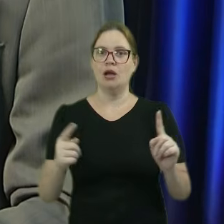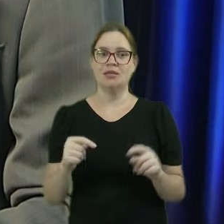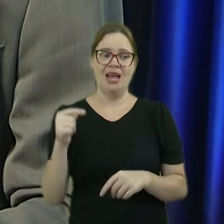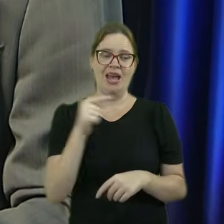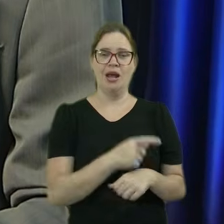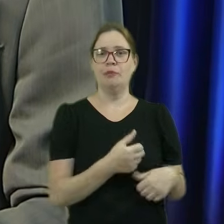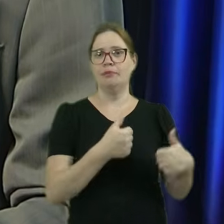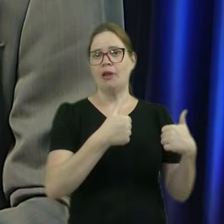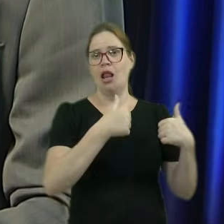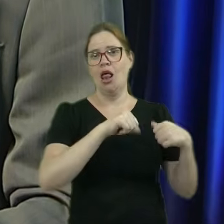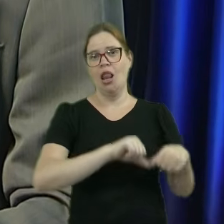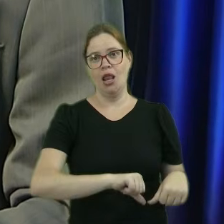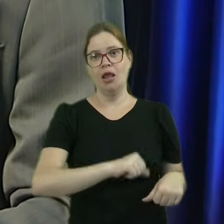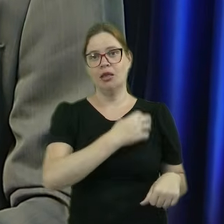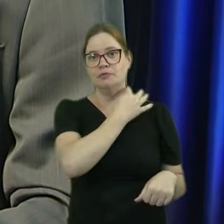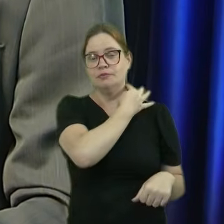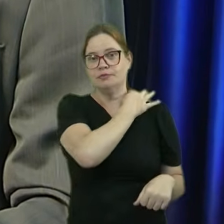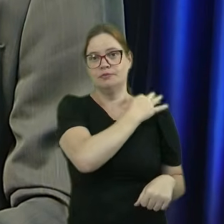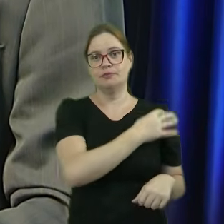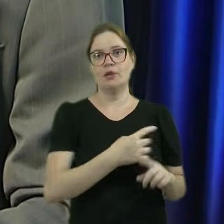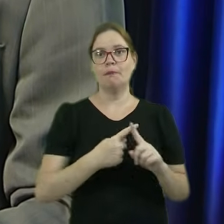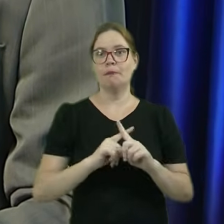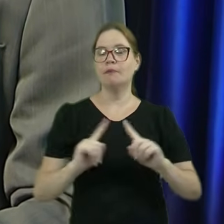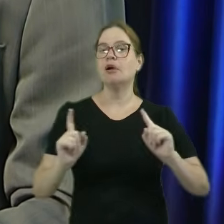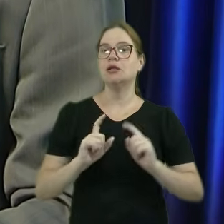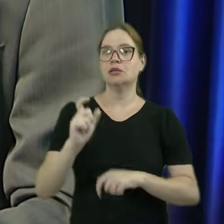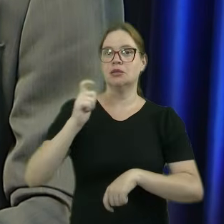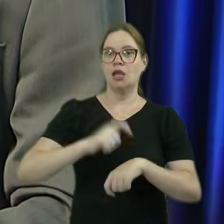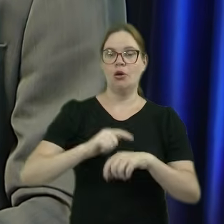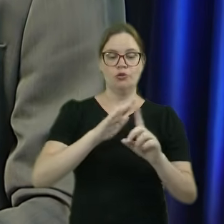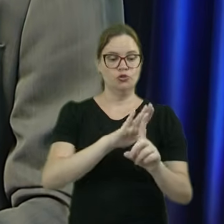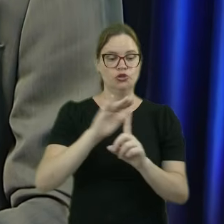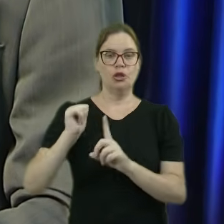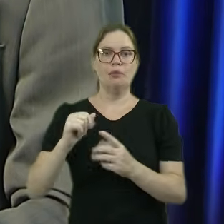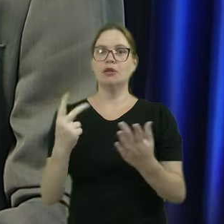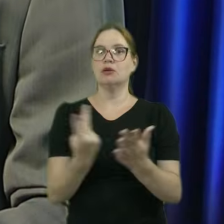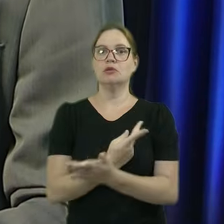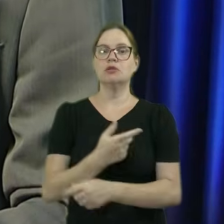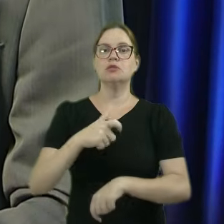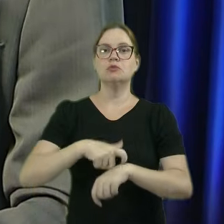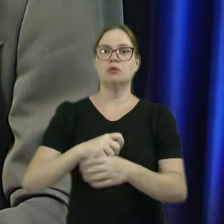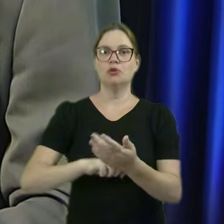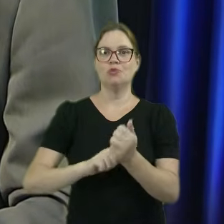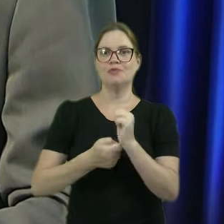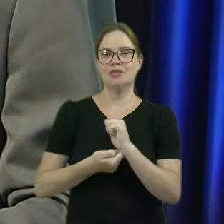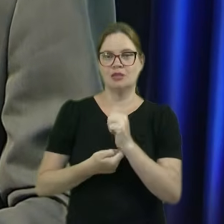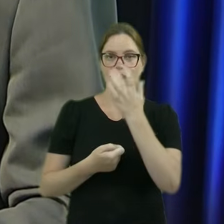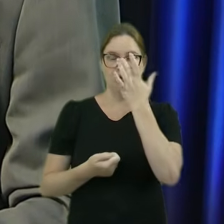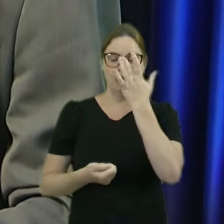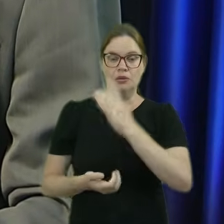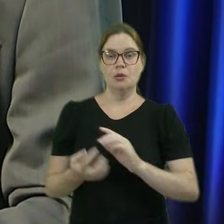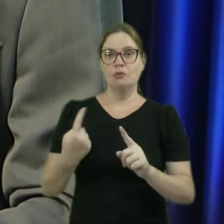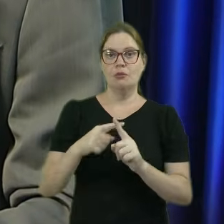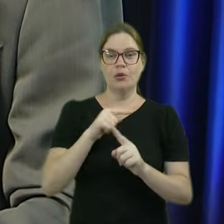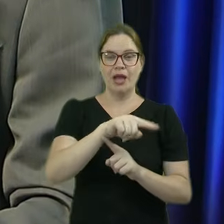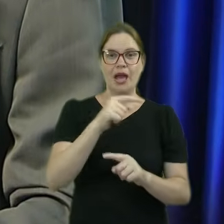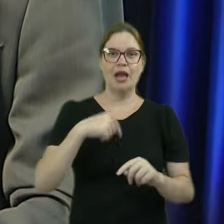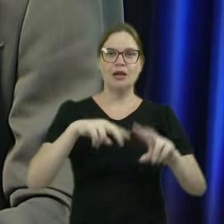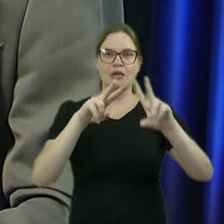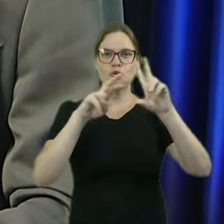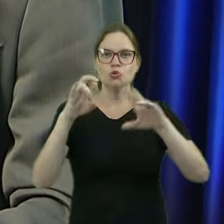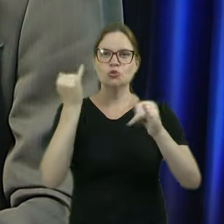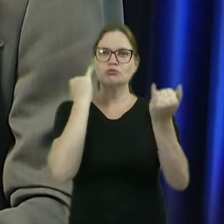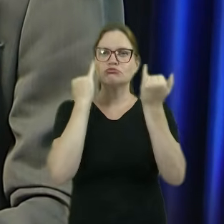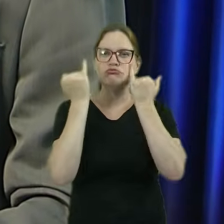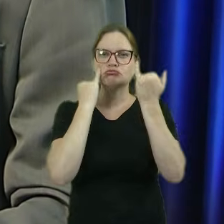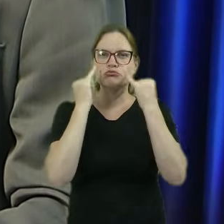pior. Mas o chamado ocorreu no mistério, glória a ouvindo Deus. falar de Jesus.